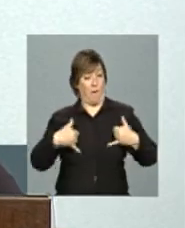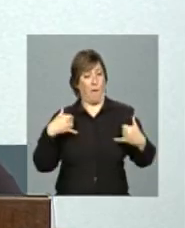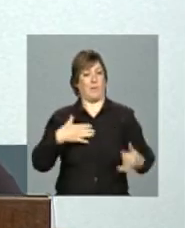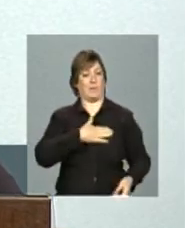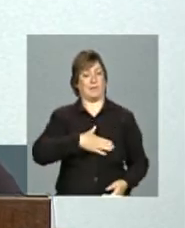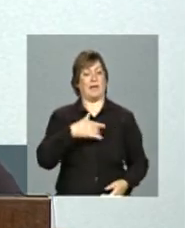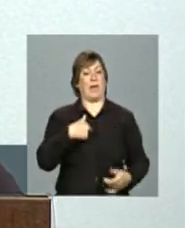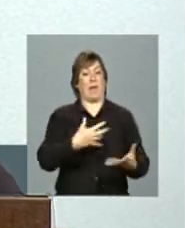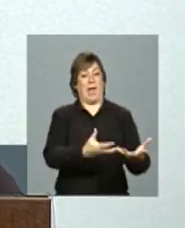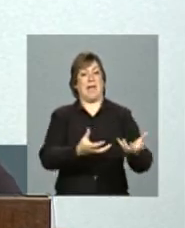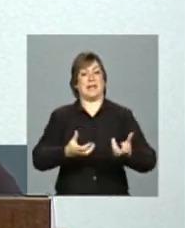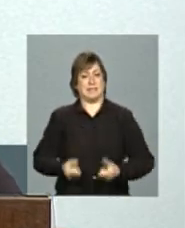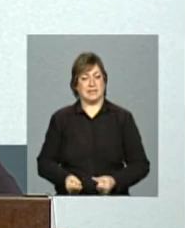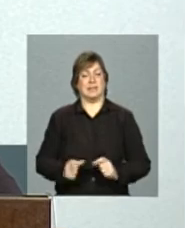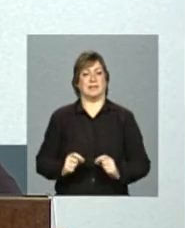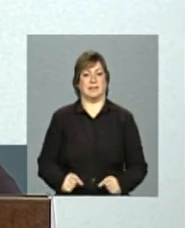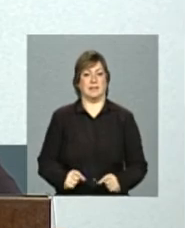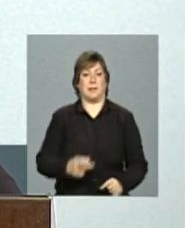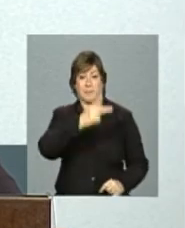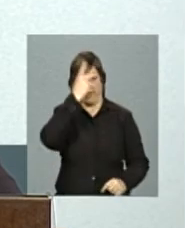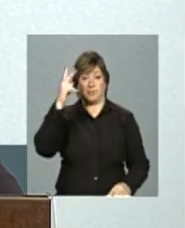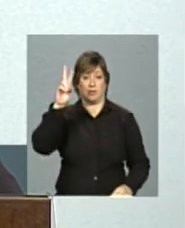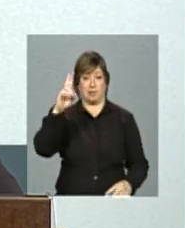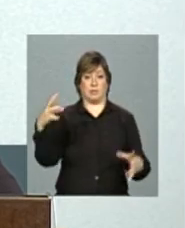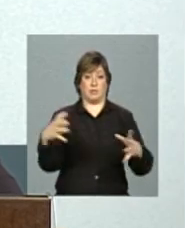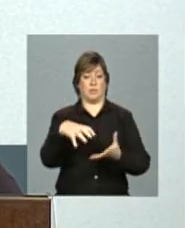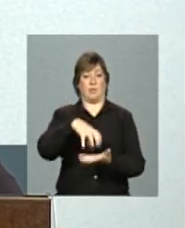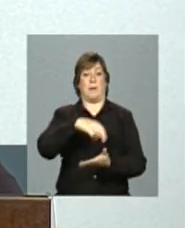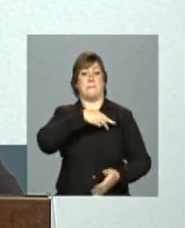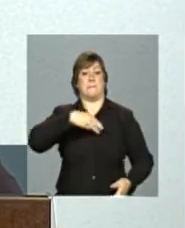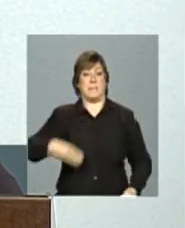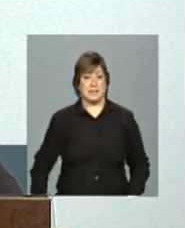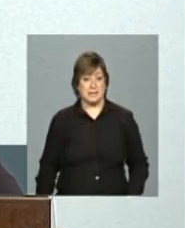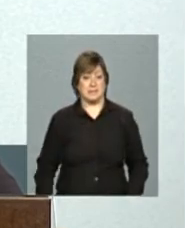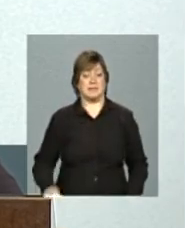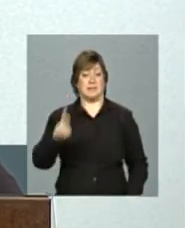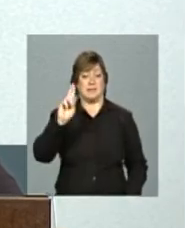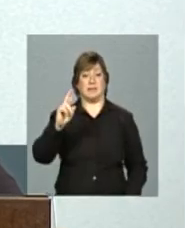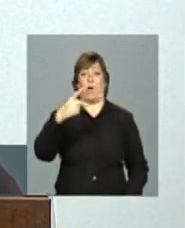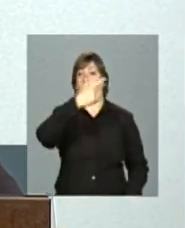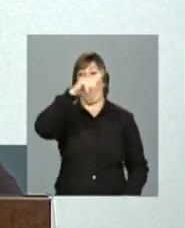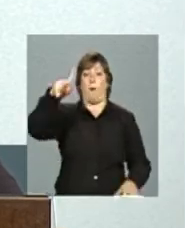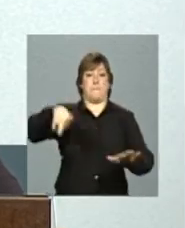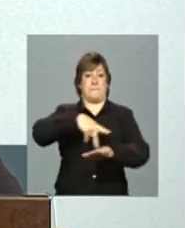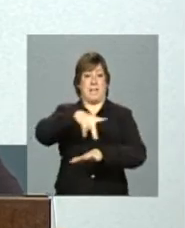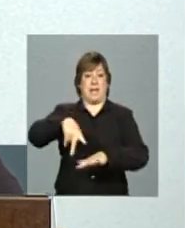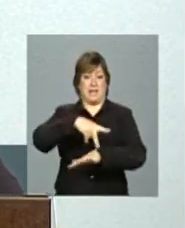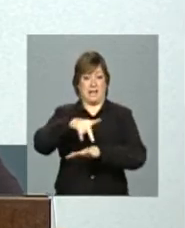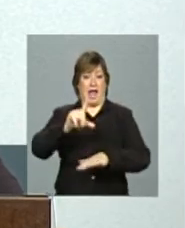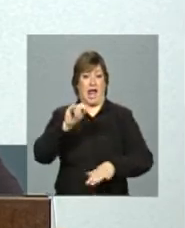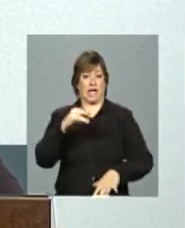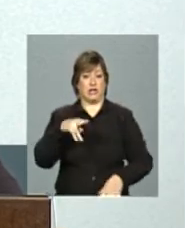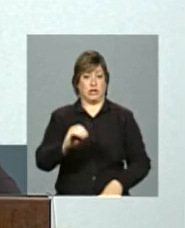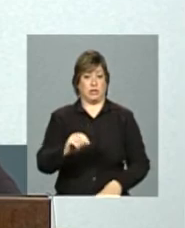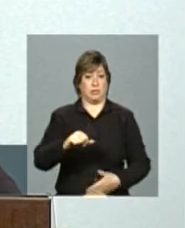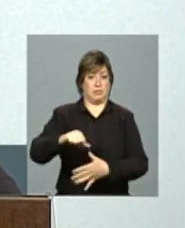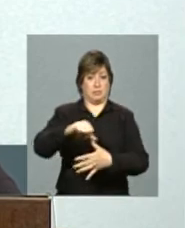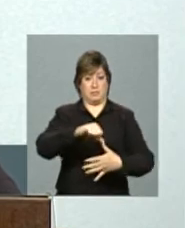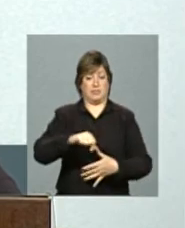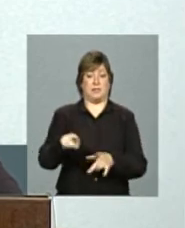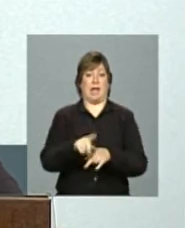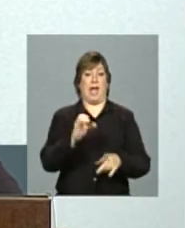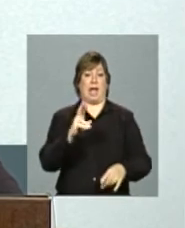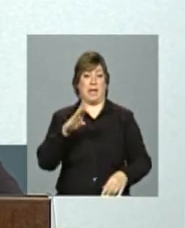recebo os representantes os ministros representantes dos países latino-americanos e